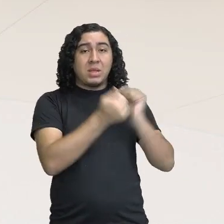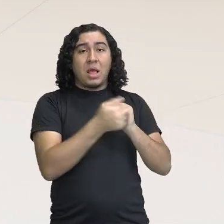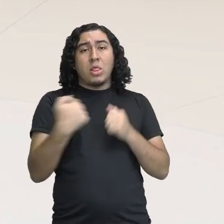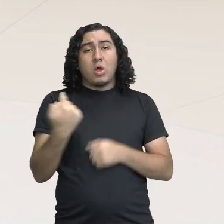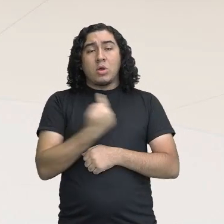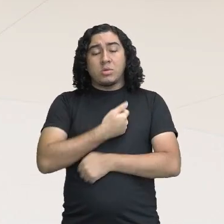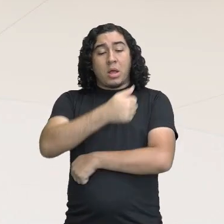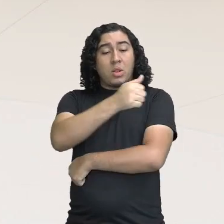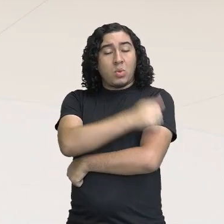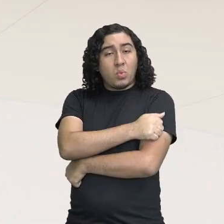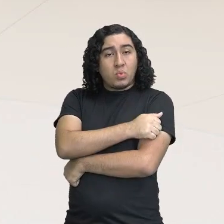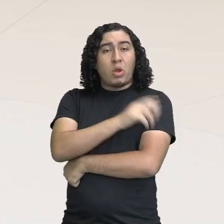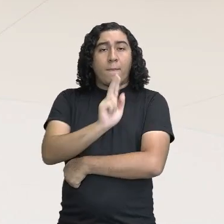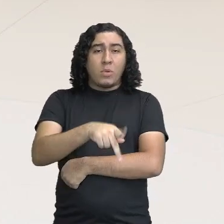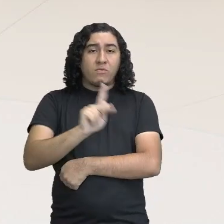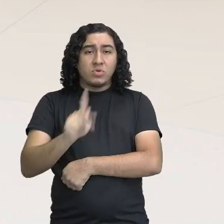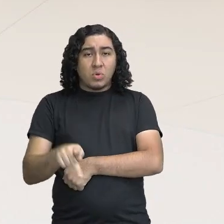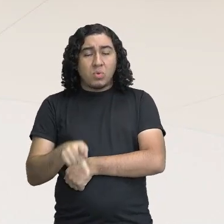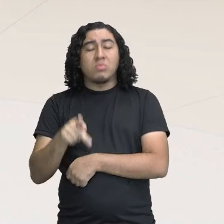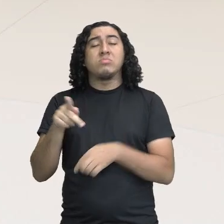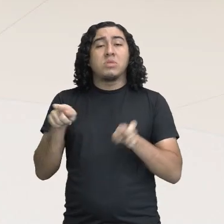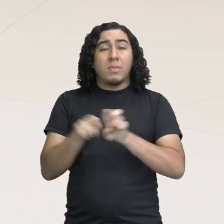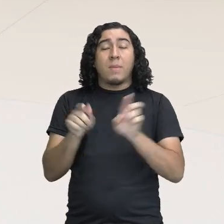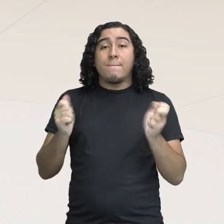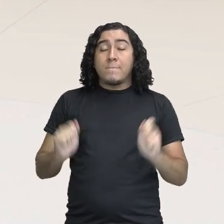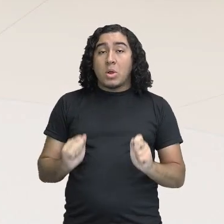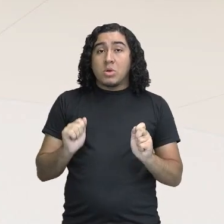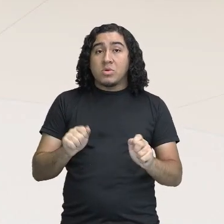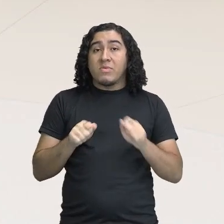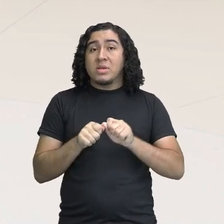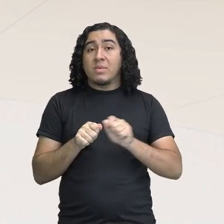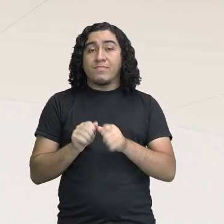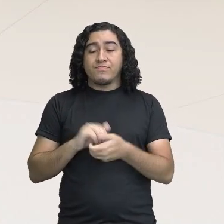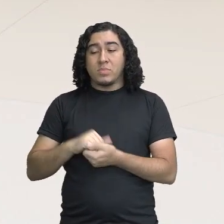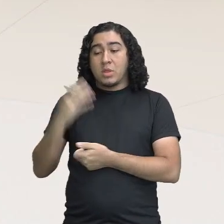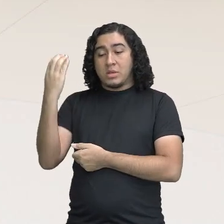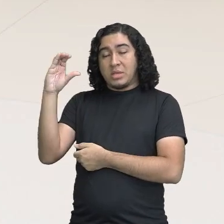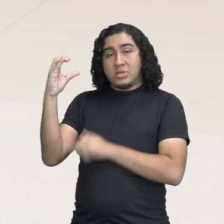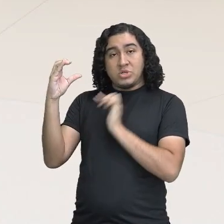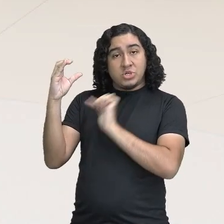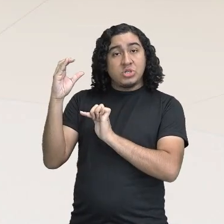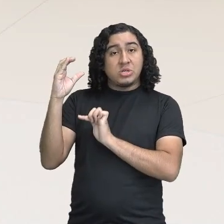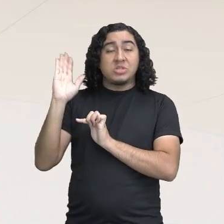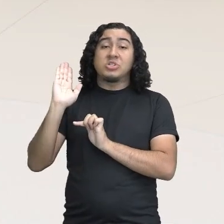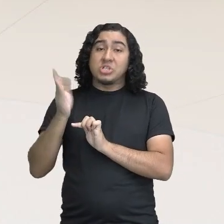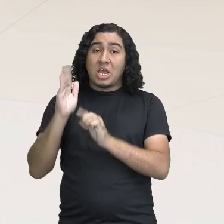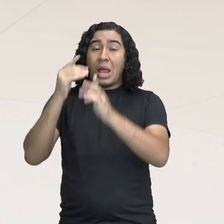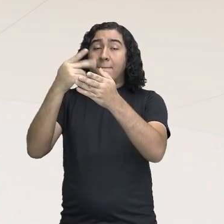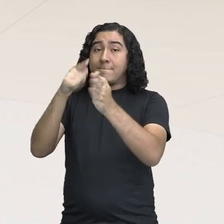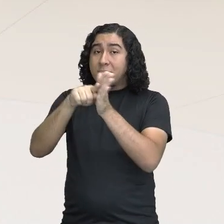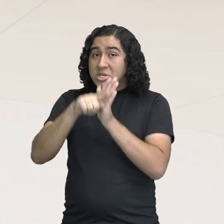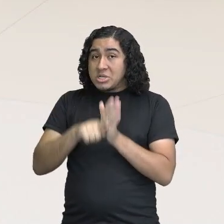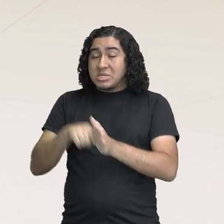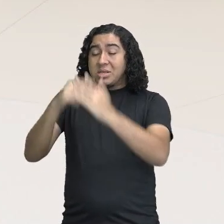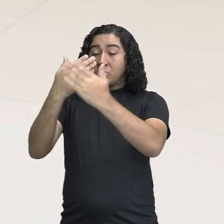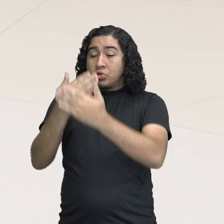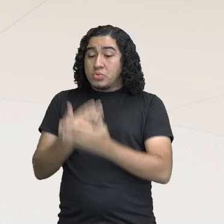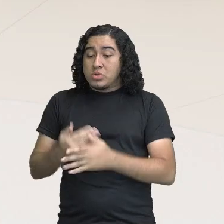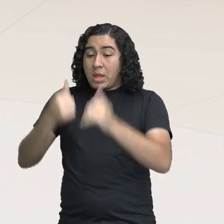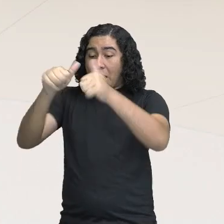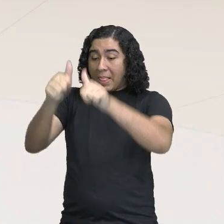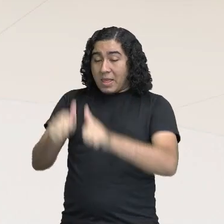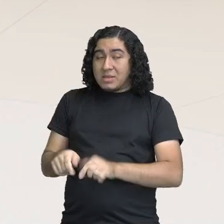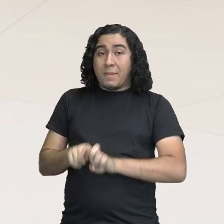estudantes, professores, toda essa parte pode fazer? Os cientistas estão fazendo aí a parte dos estudos, mas nós também podemos